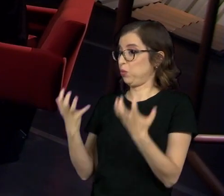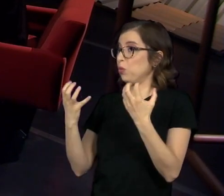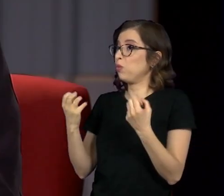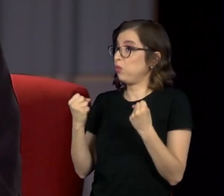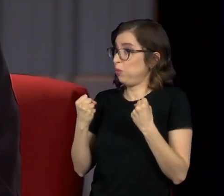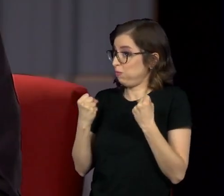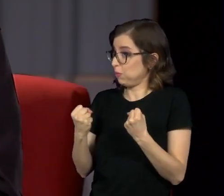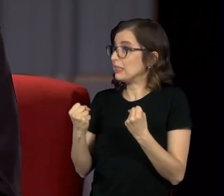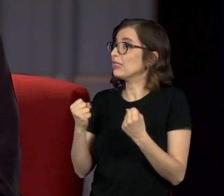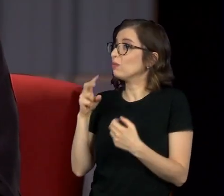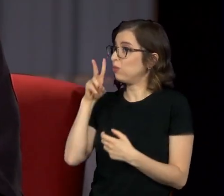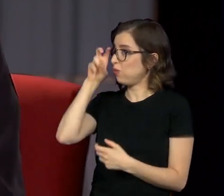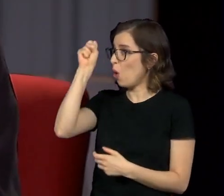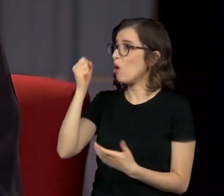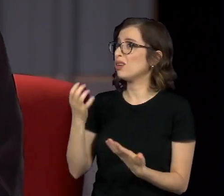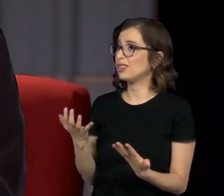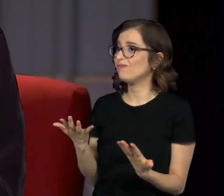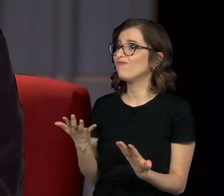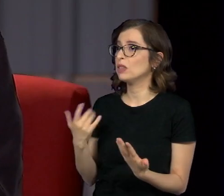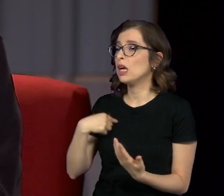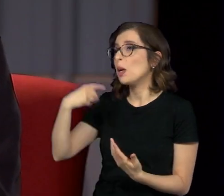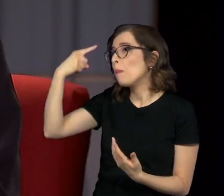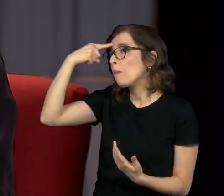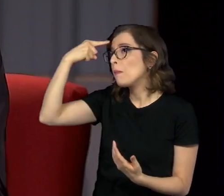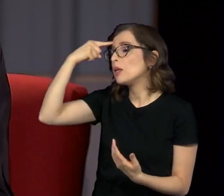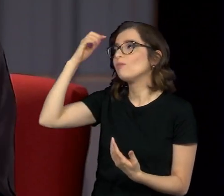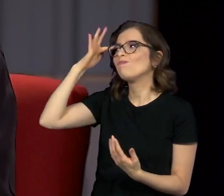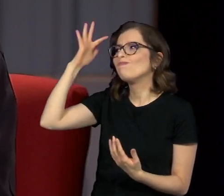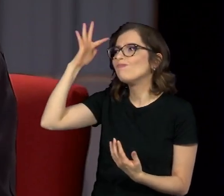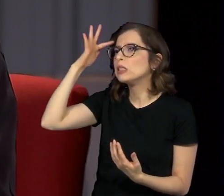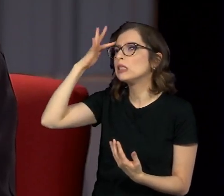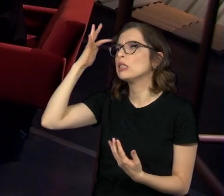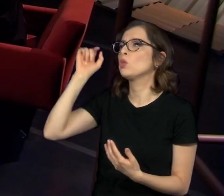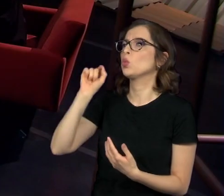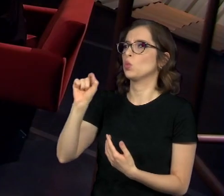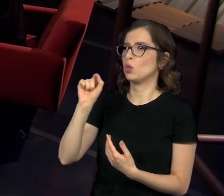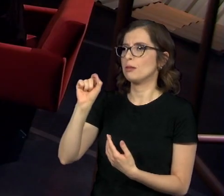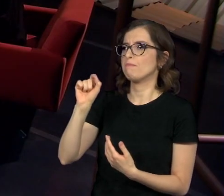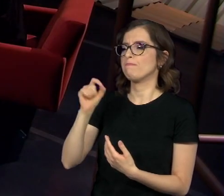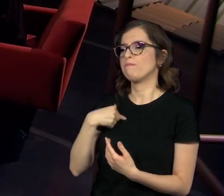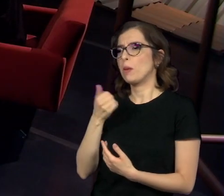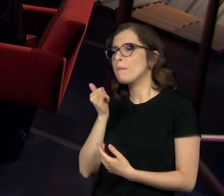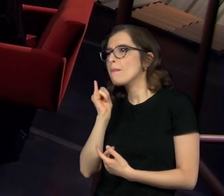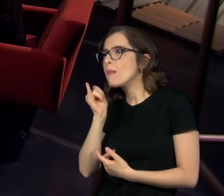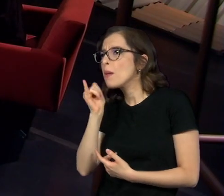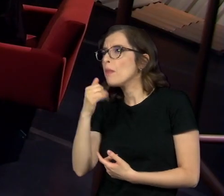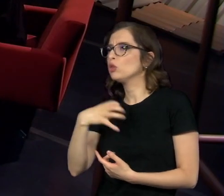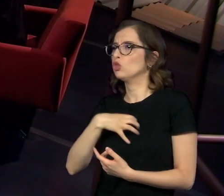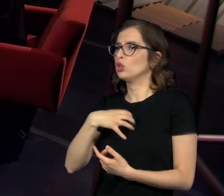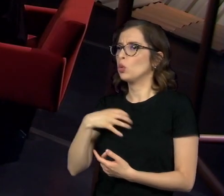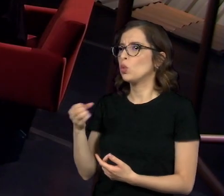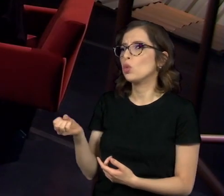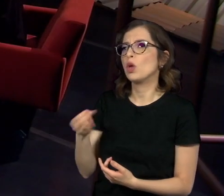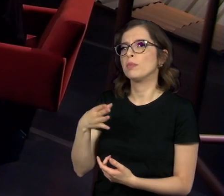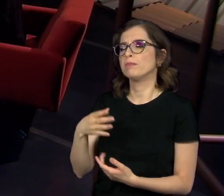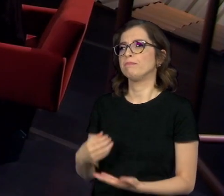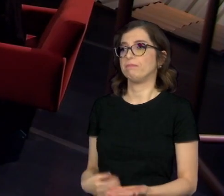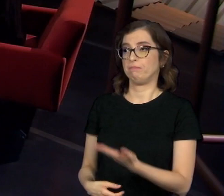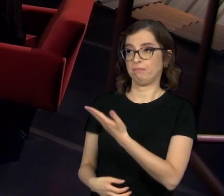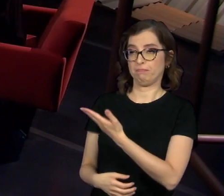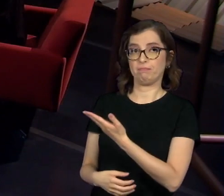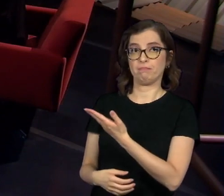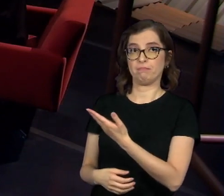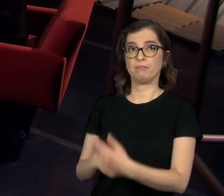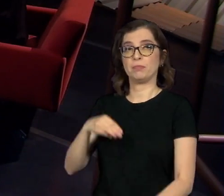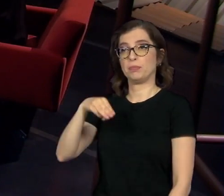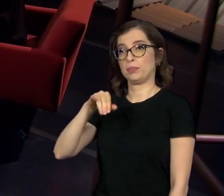pensar, imaginar, se aproveitar de toda essa força para contar uma nova história. O Milor Fernandes que tinha uma frase, né? O Brasil é um